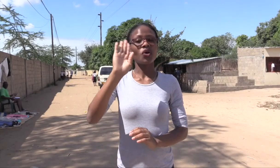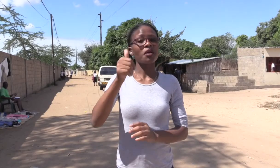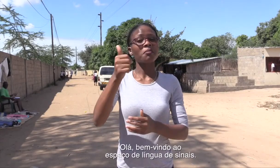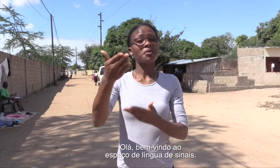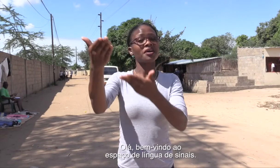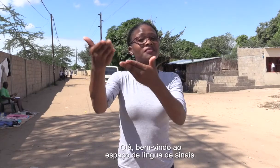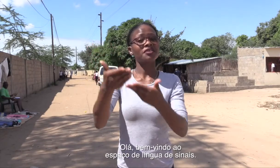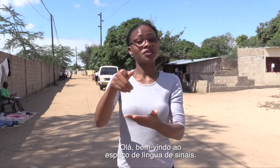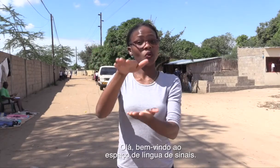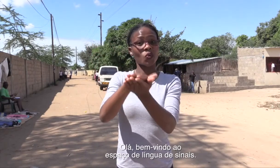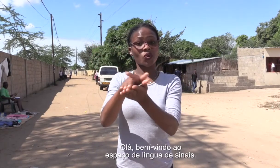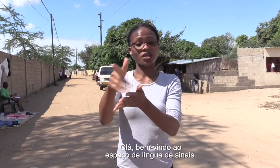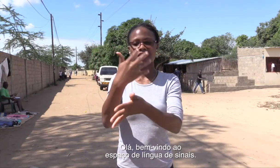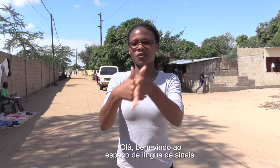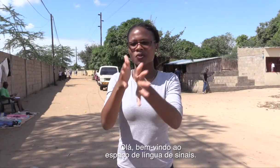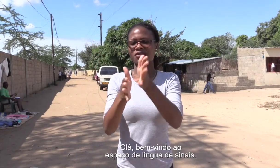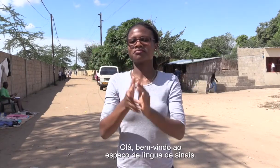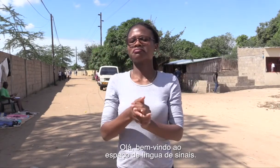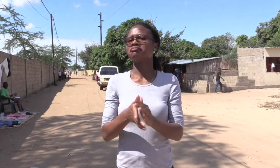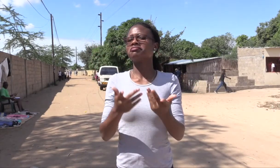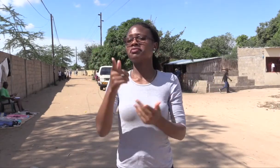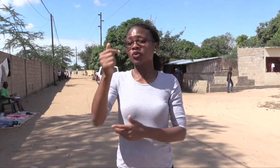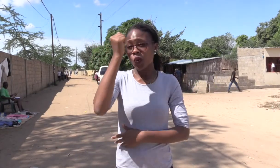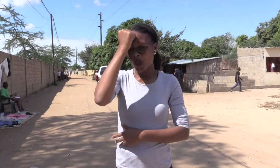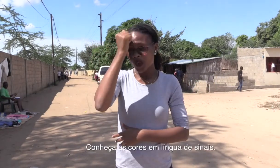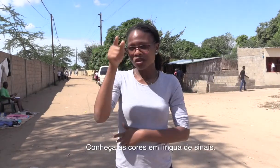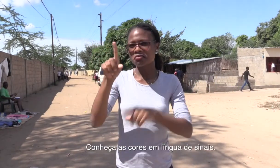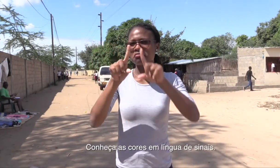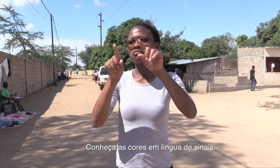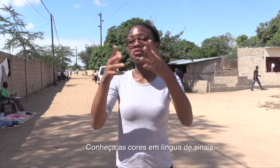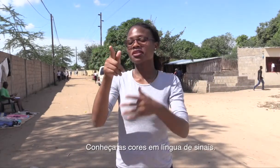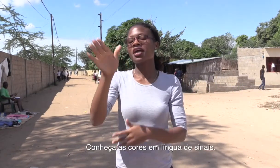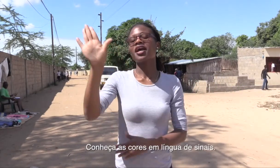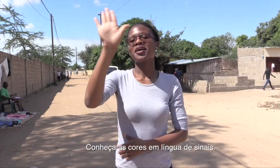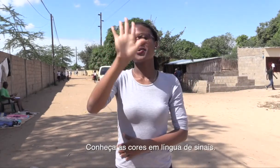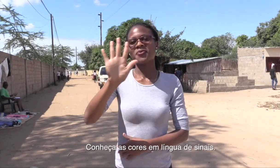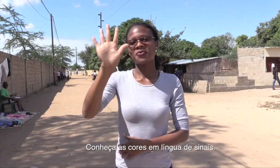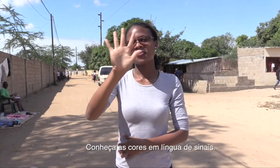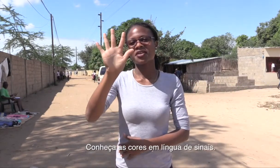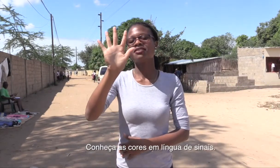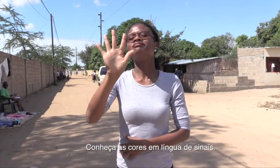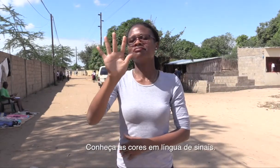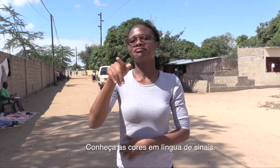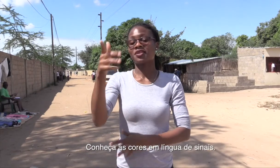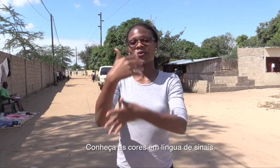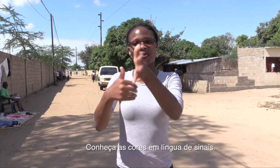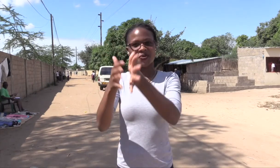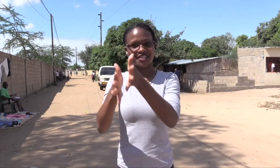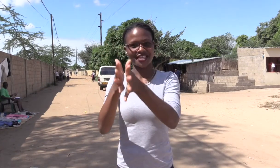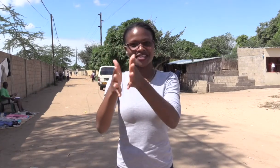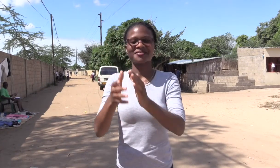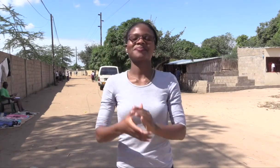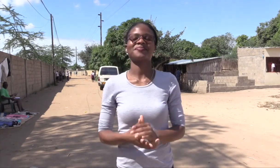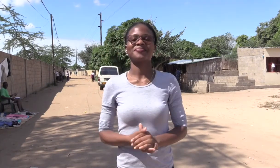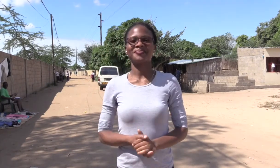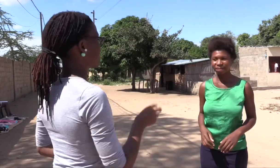Olá! Bem-vindo ao Espaço de Língua de Sinais. Conheça as cores em Língua de Sinais.